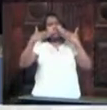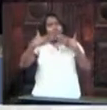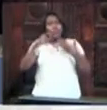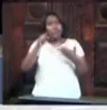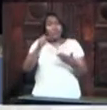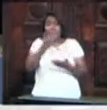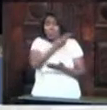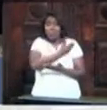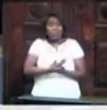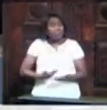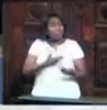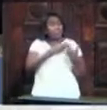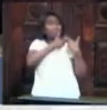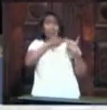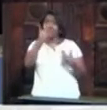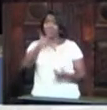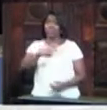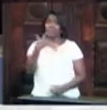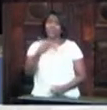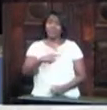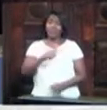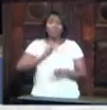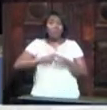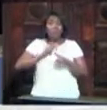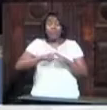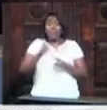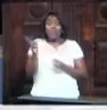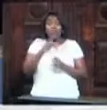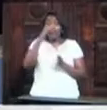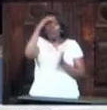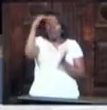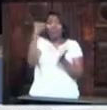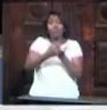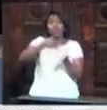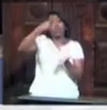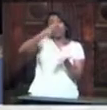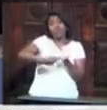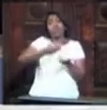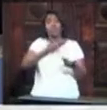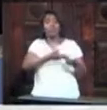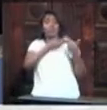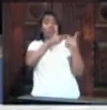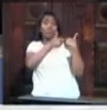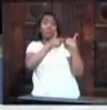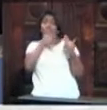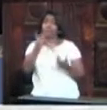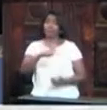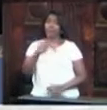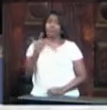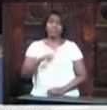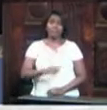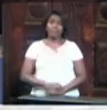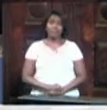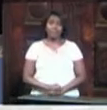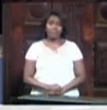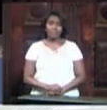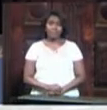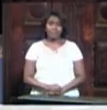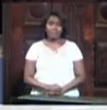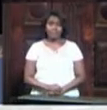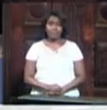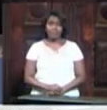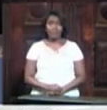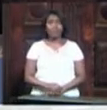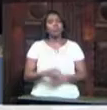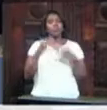é irresponsável, porque não assume a responsabilidade e não cumpre os acordos que faz.